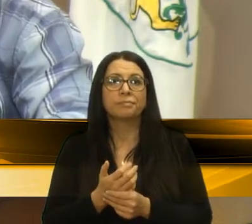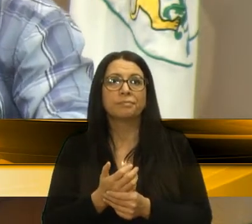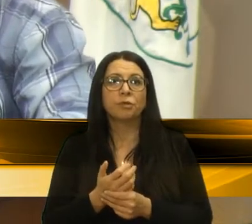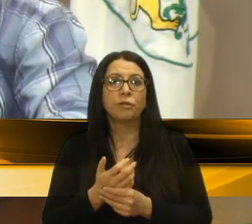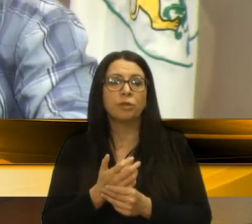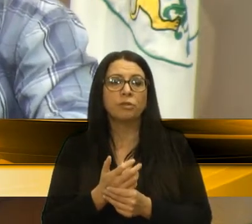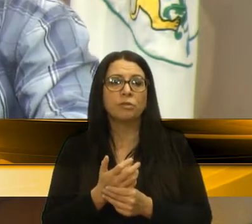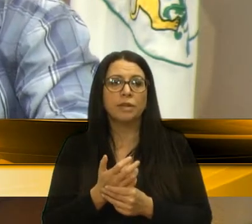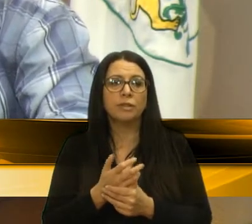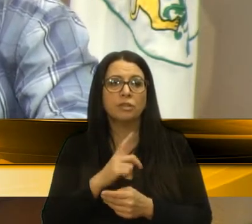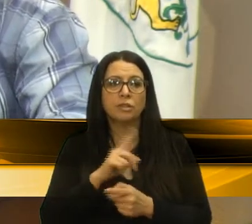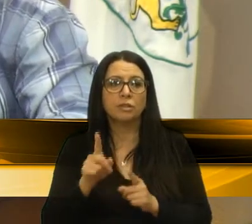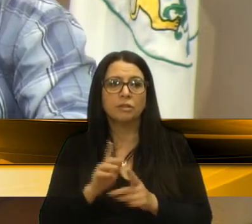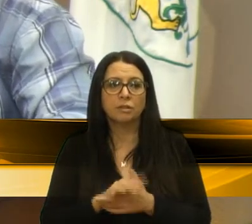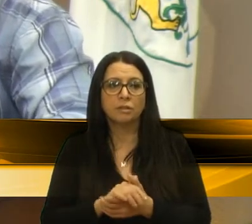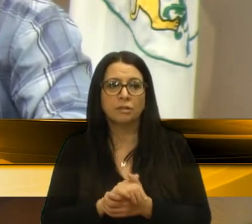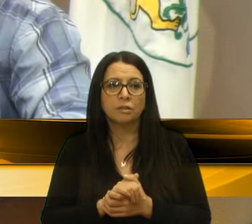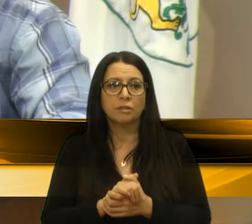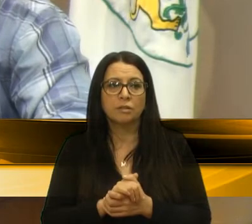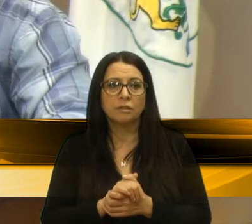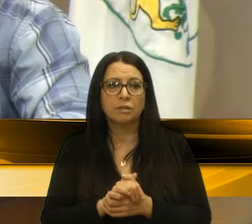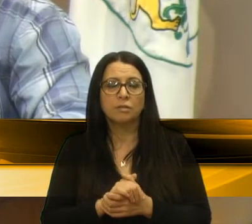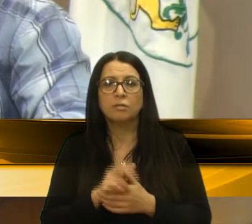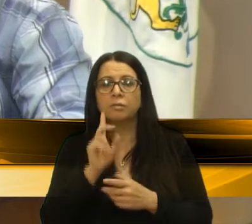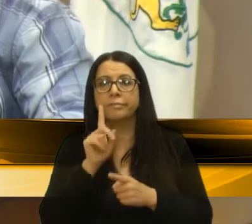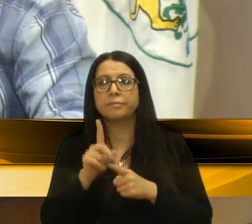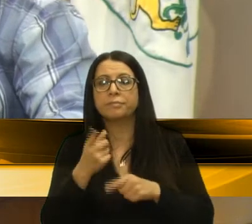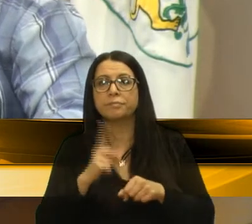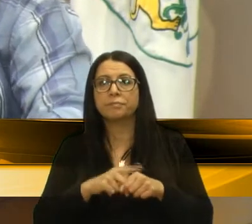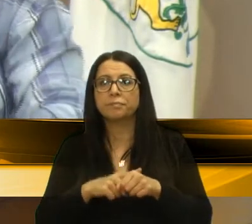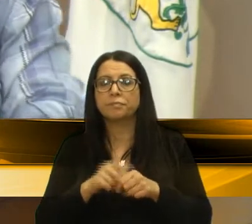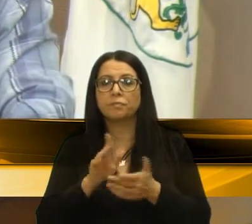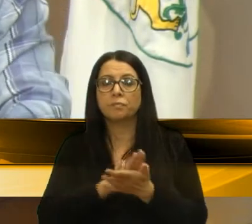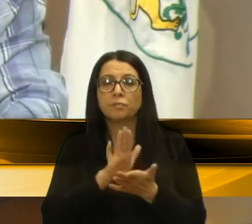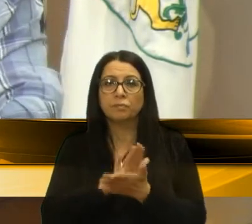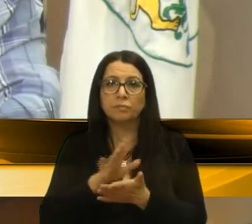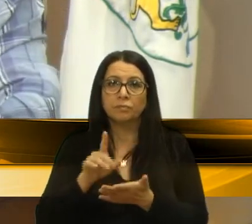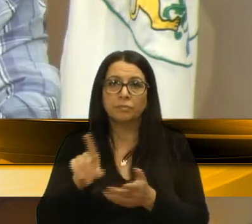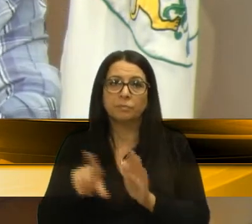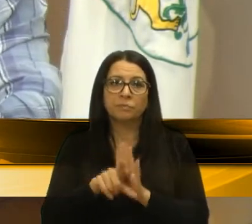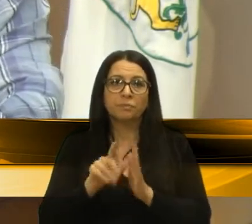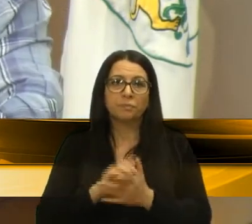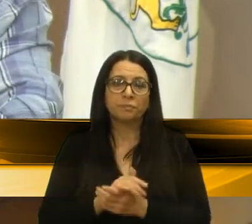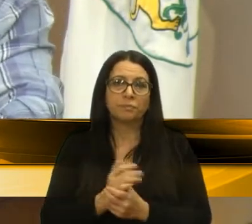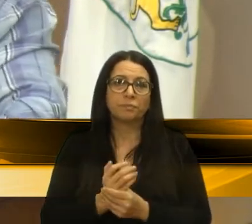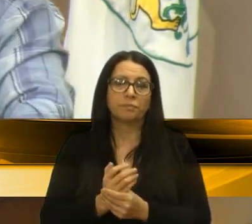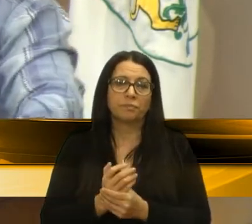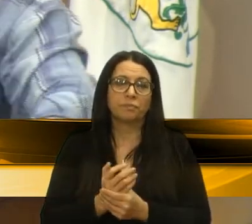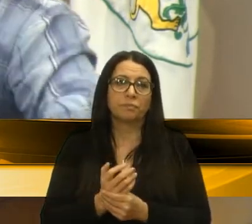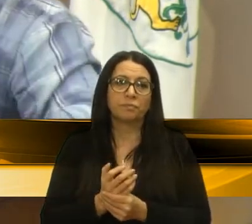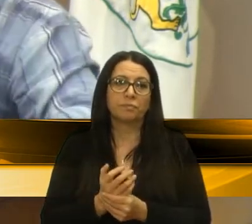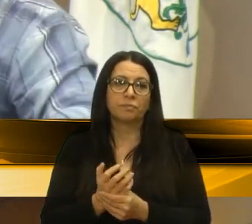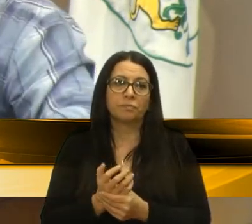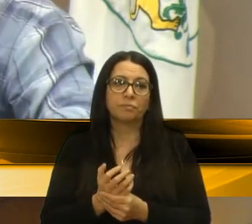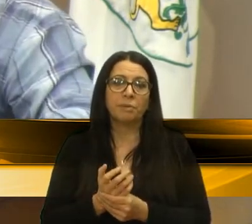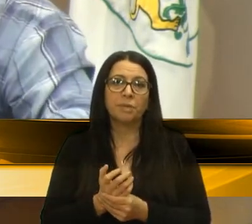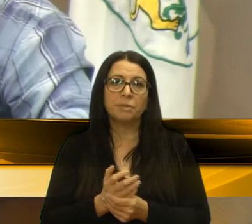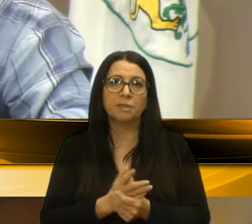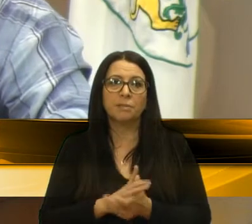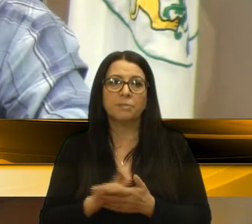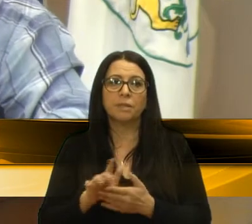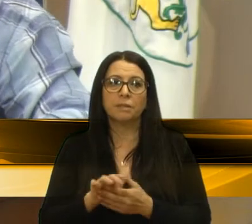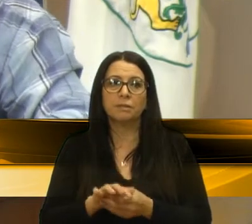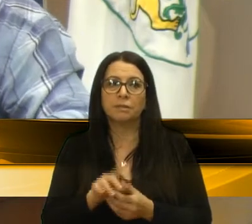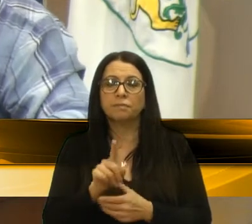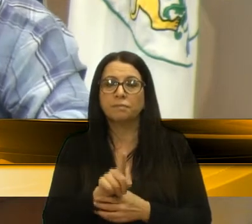gente entendeu que o tempo de transição não seria o tempo da publicação da lei tá e aí se estabelecer um prazo de 12